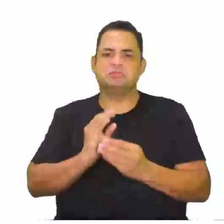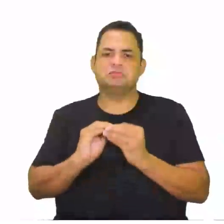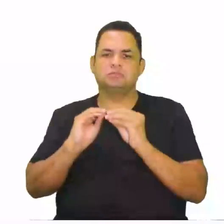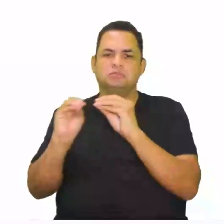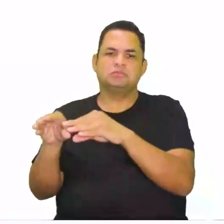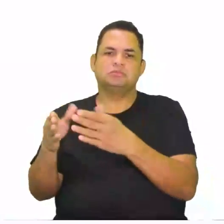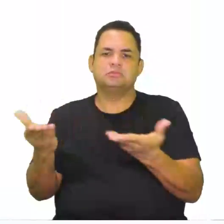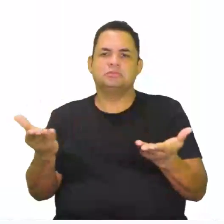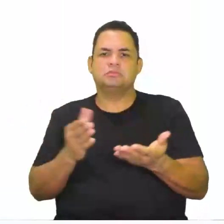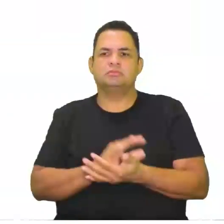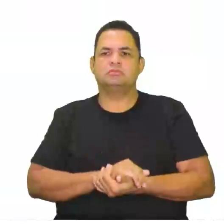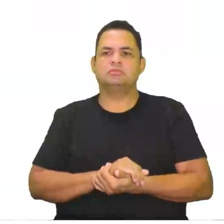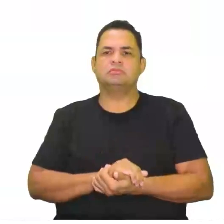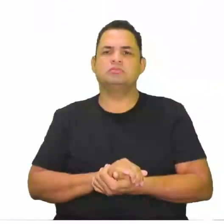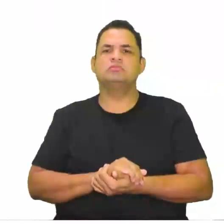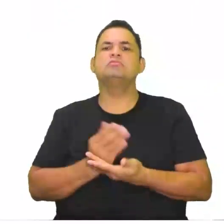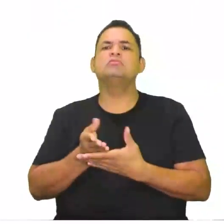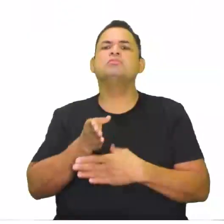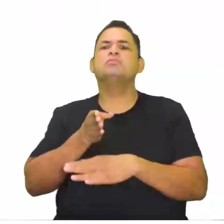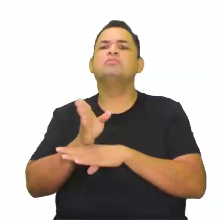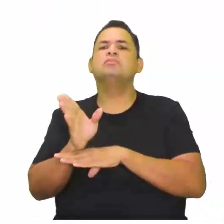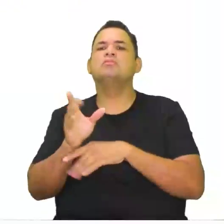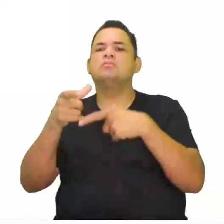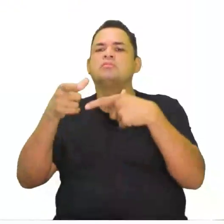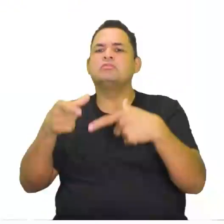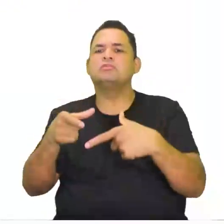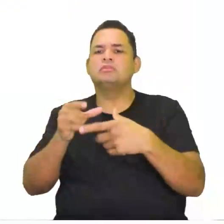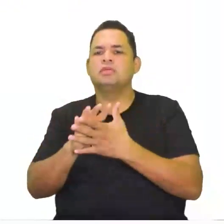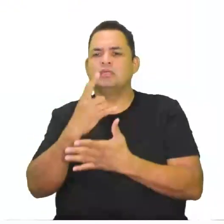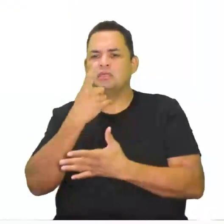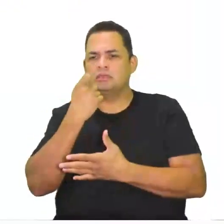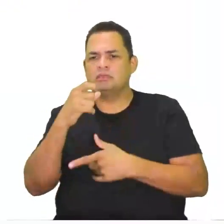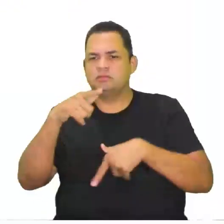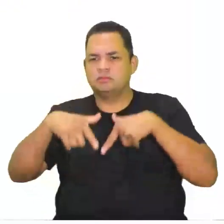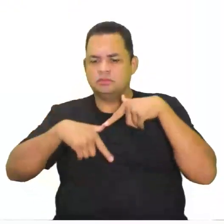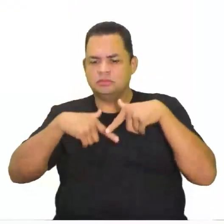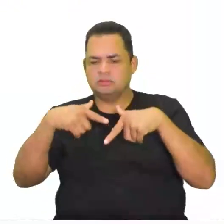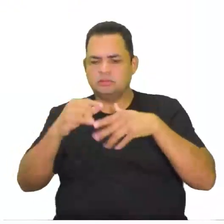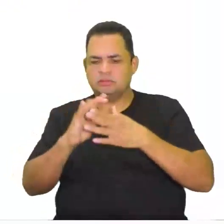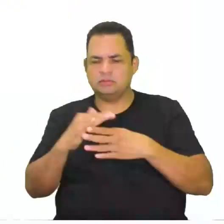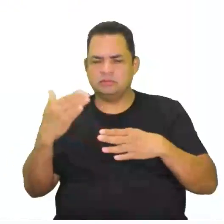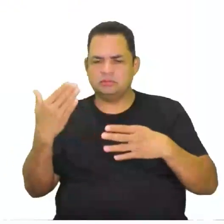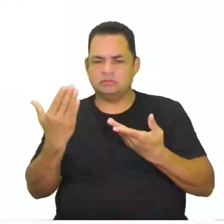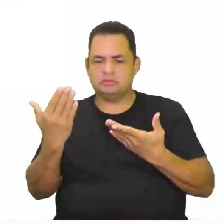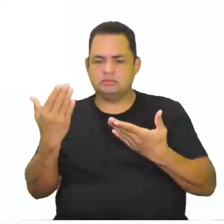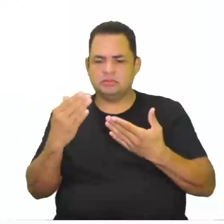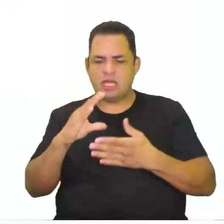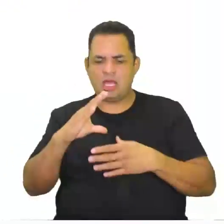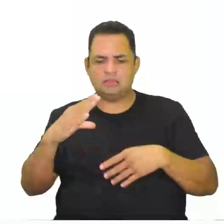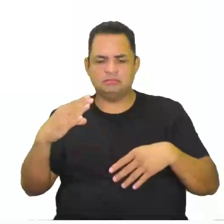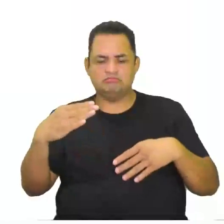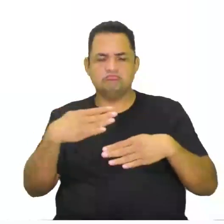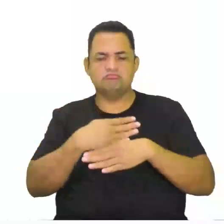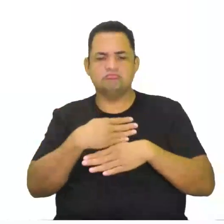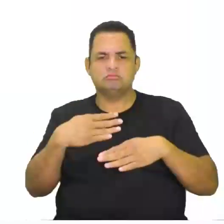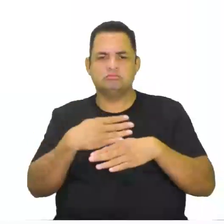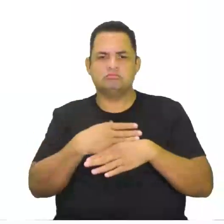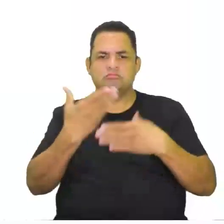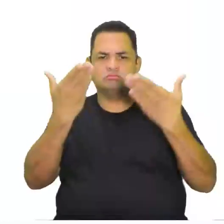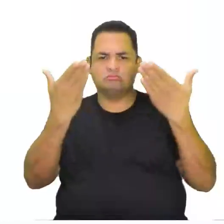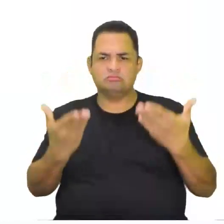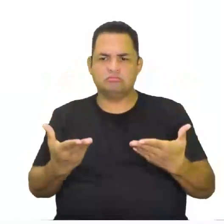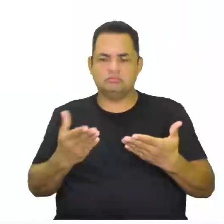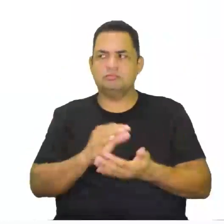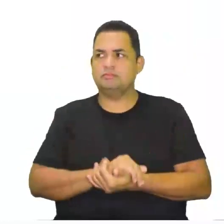isso? Então, para onde vai o lixo produzido por uma cidade? Ó, a gente está falando uma cidade, a gente não está falando